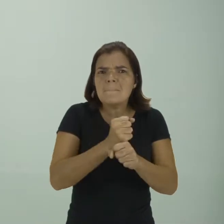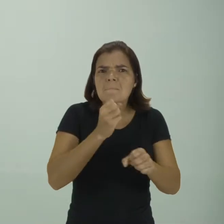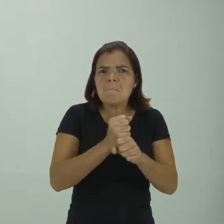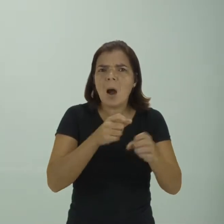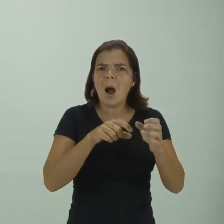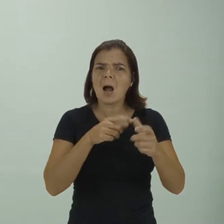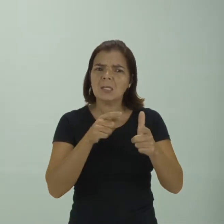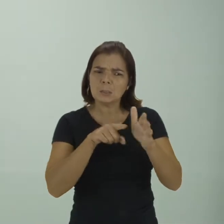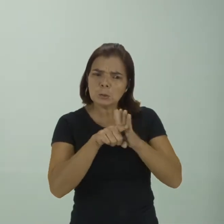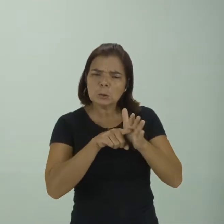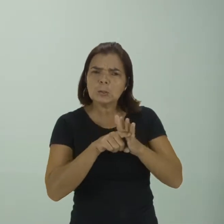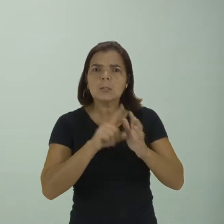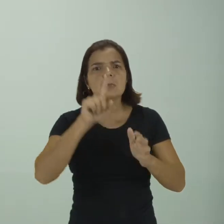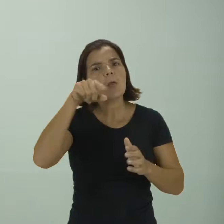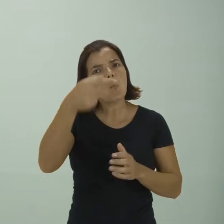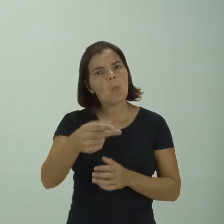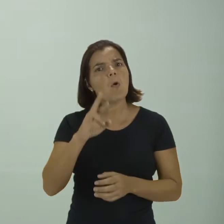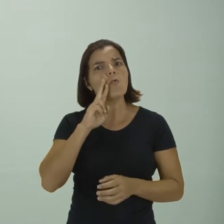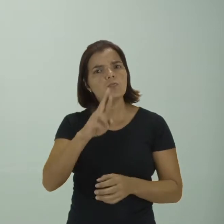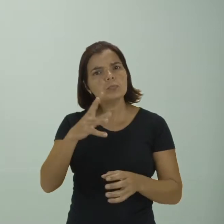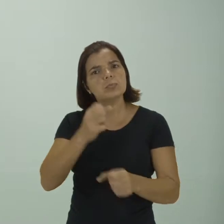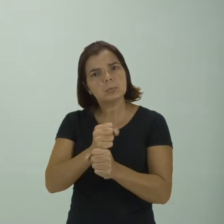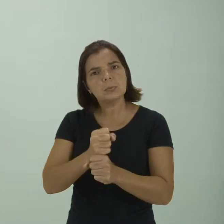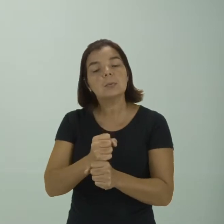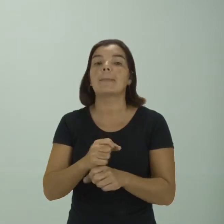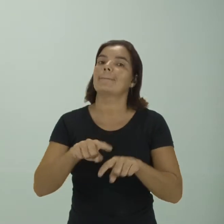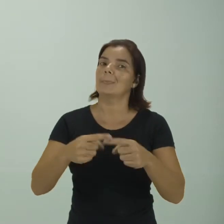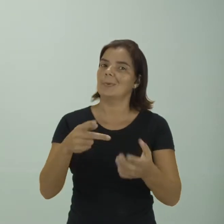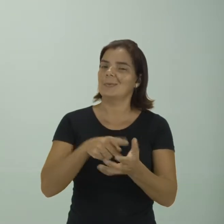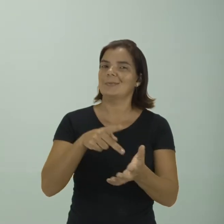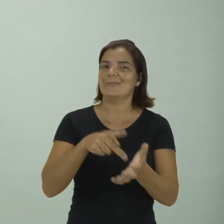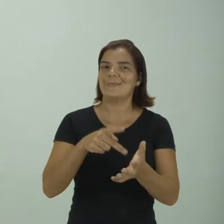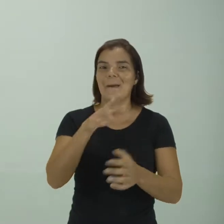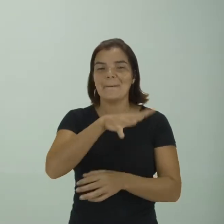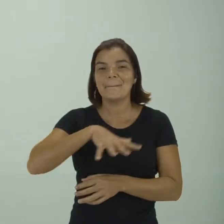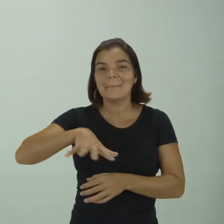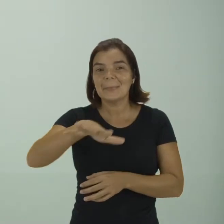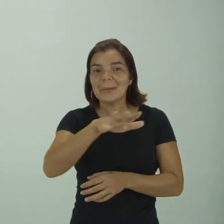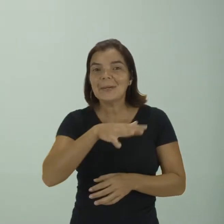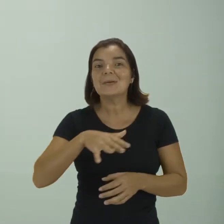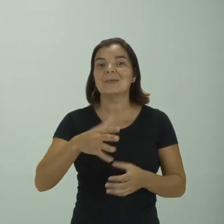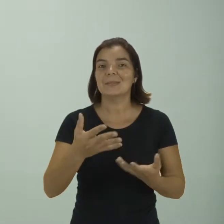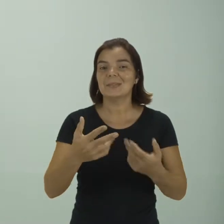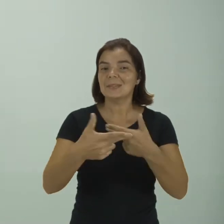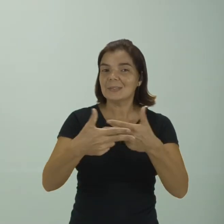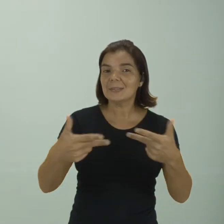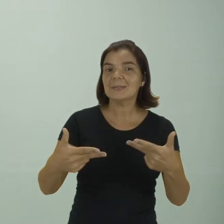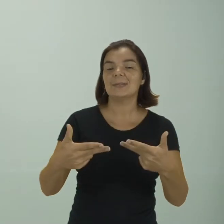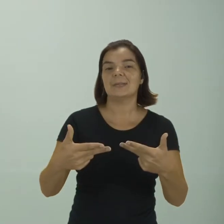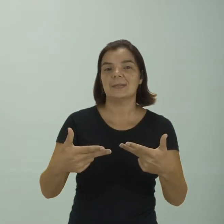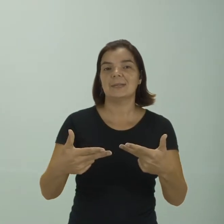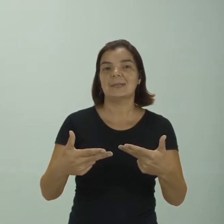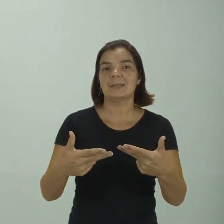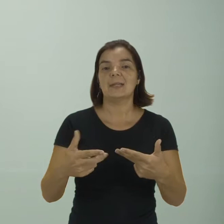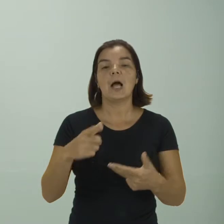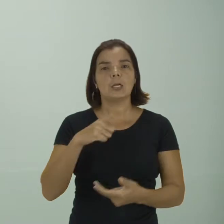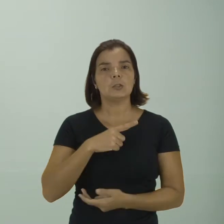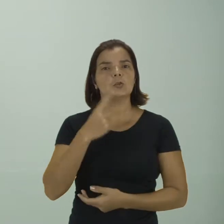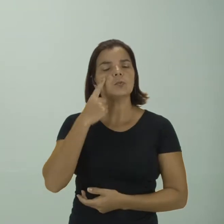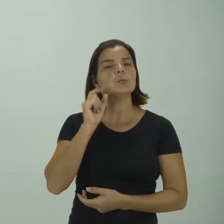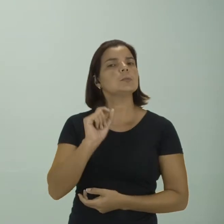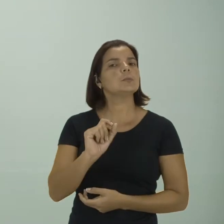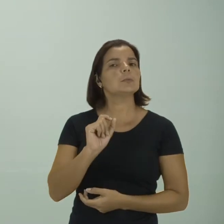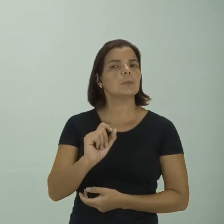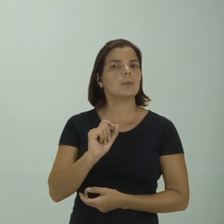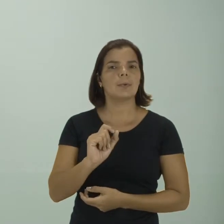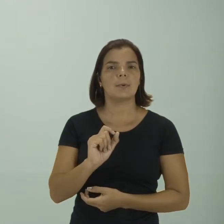problema e depois somar os resultados. Mas, na verdade, pessoal, na maioria das situações, a gente